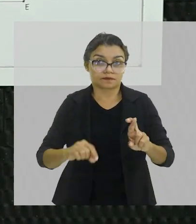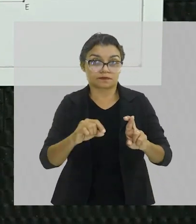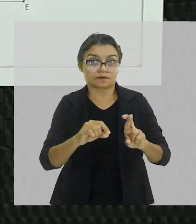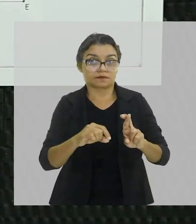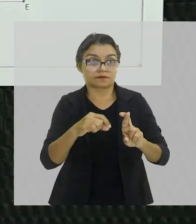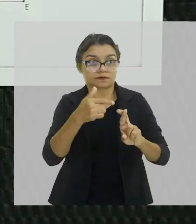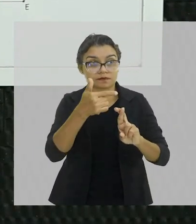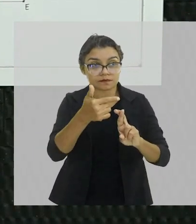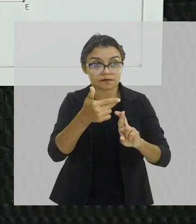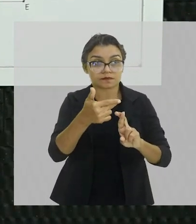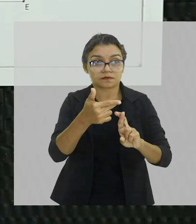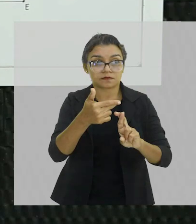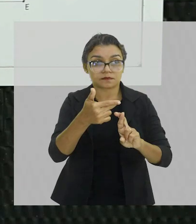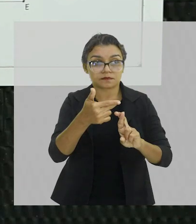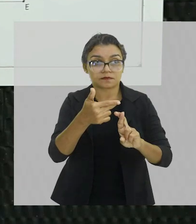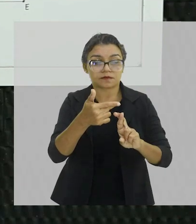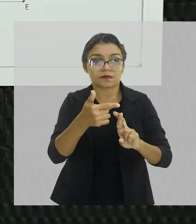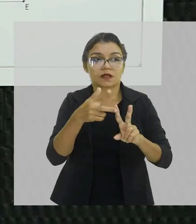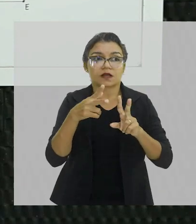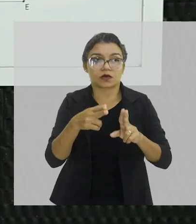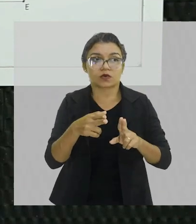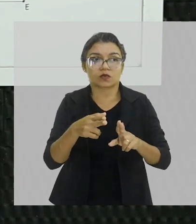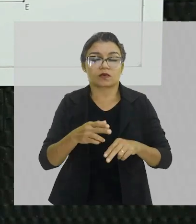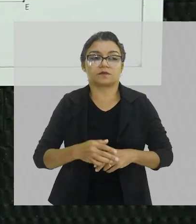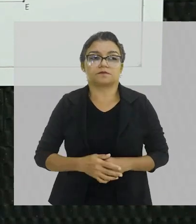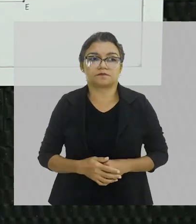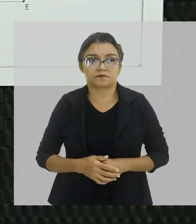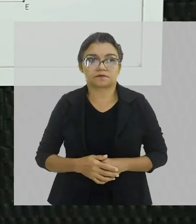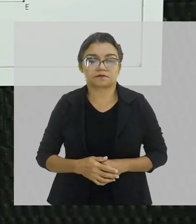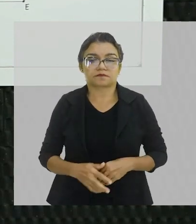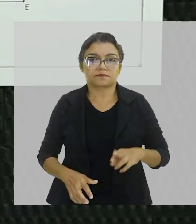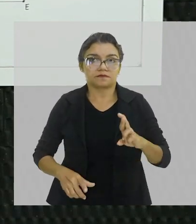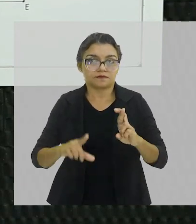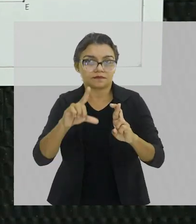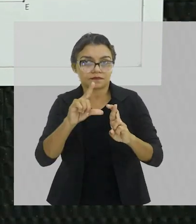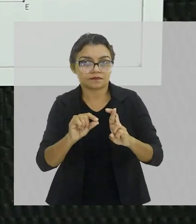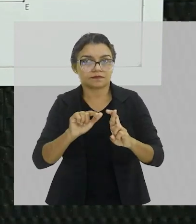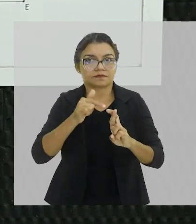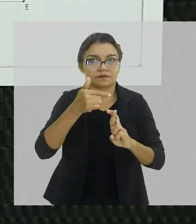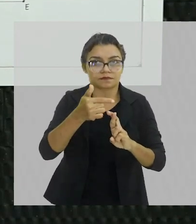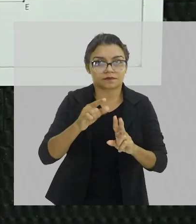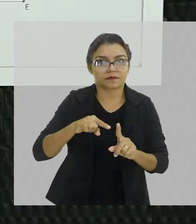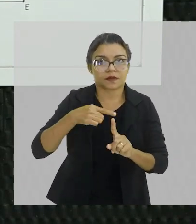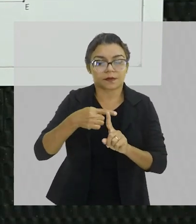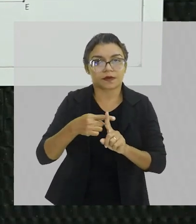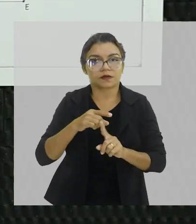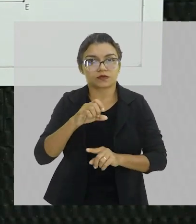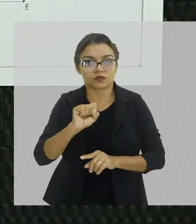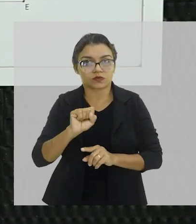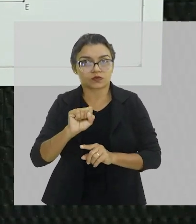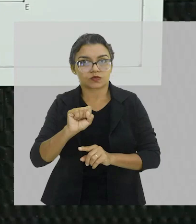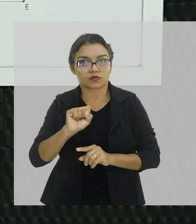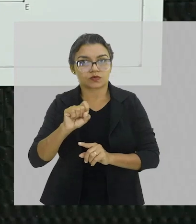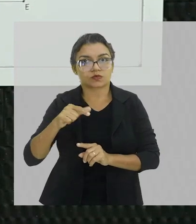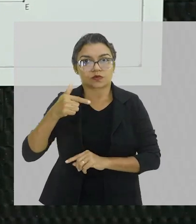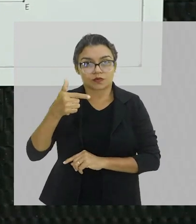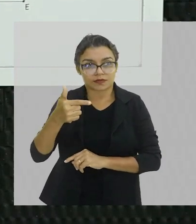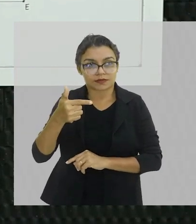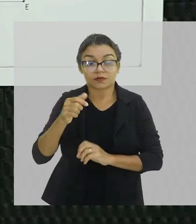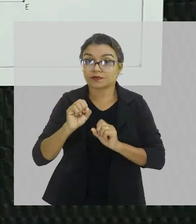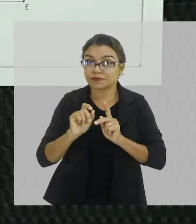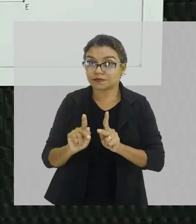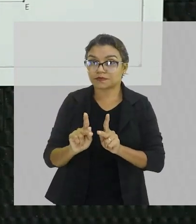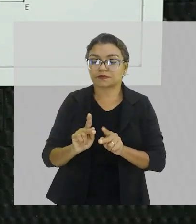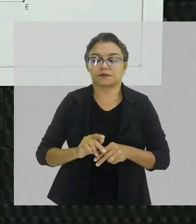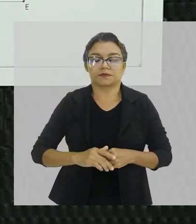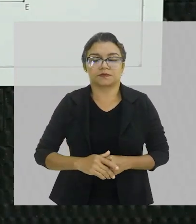igual a soma do quadrado dos catetos. Rzinho ao quadrado mais 8 ao quadrado.